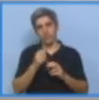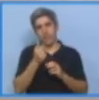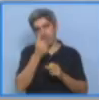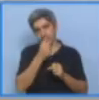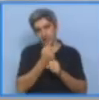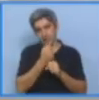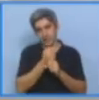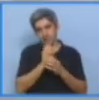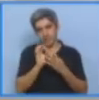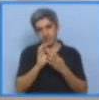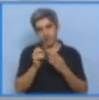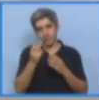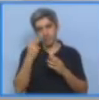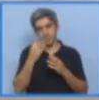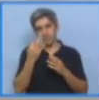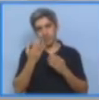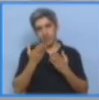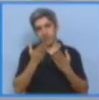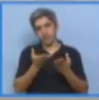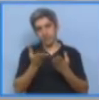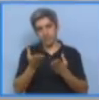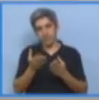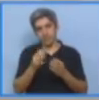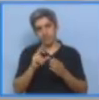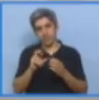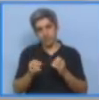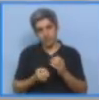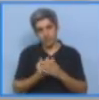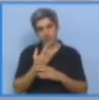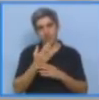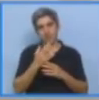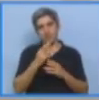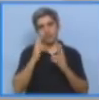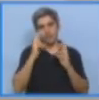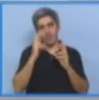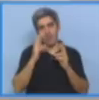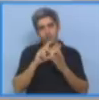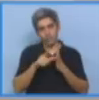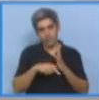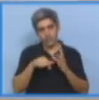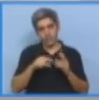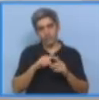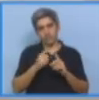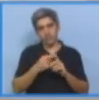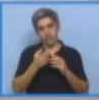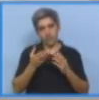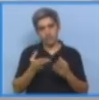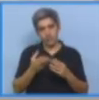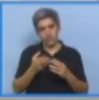atividades concretas. O ano passado foi ajudar o Renascer, o projeto Renascer para a Esperança. Este ano foi